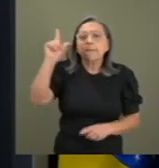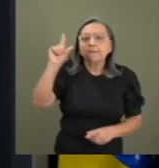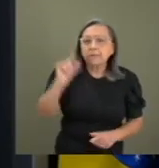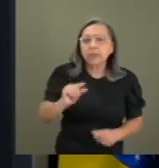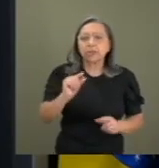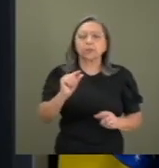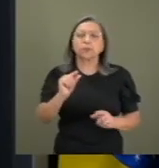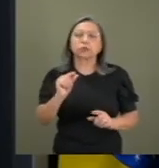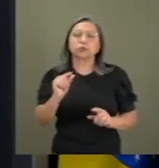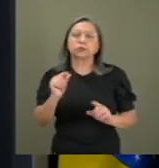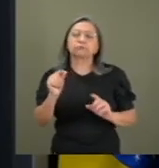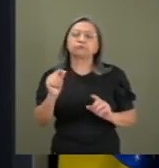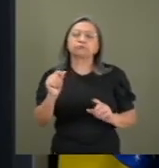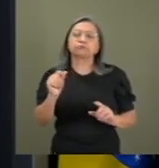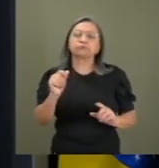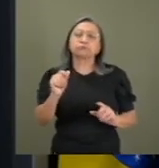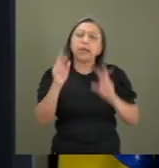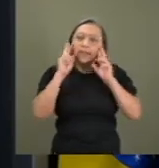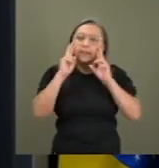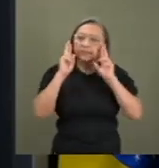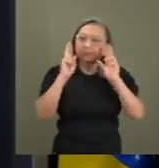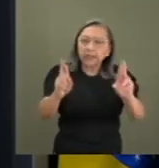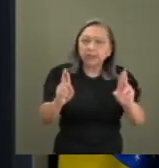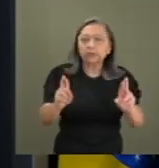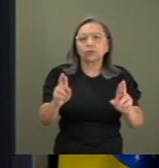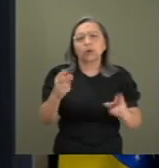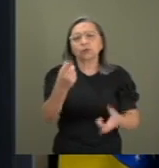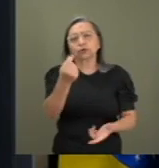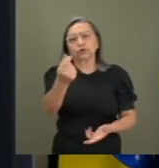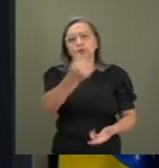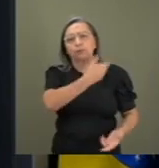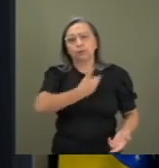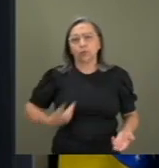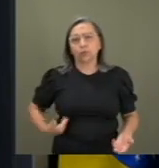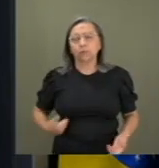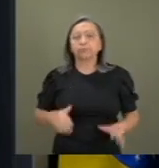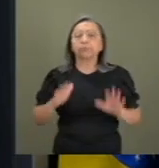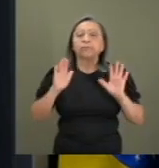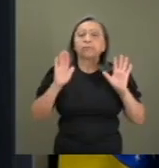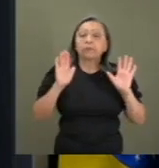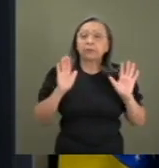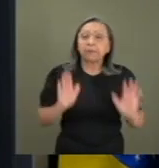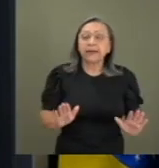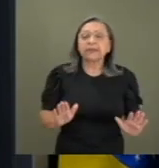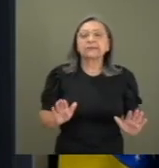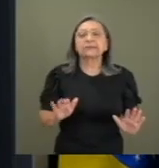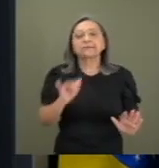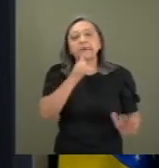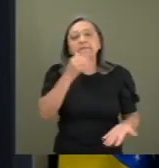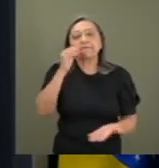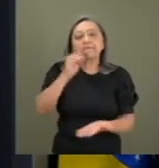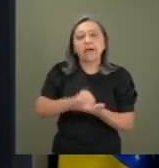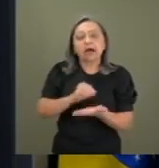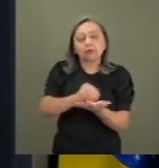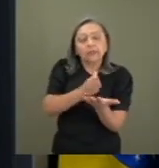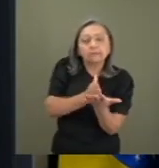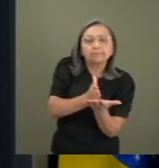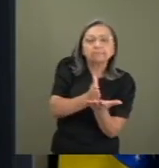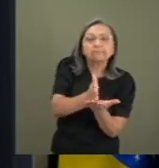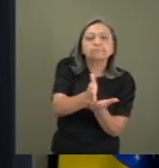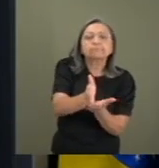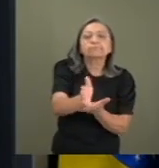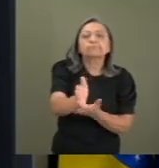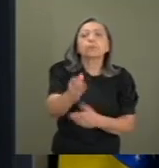de exemplo de respeito aos recursos públicos. Mas lhe falta a retidão requerida por